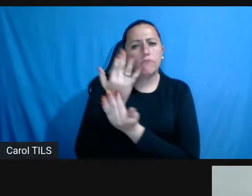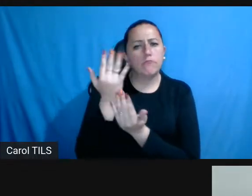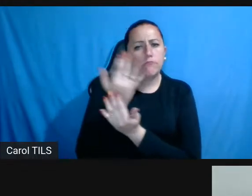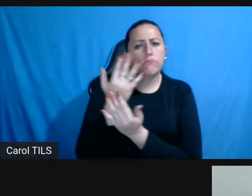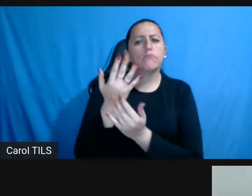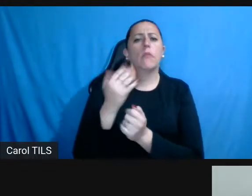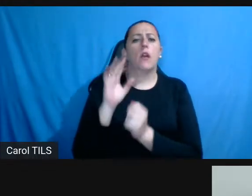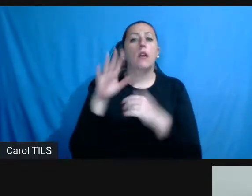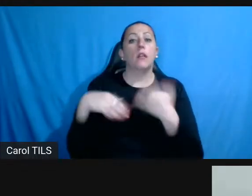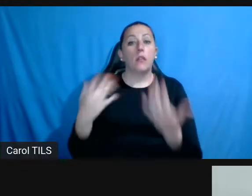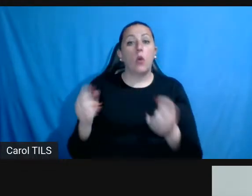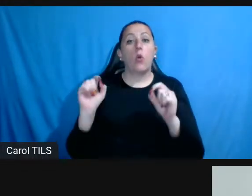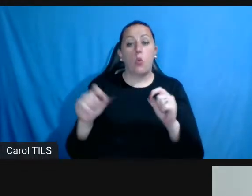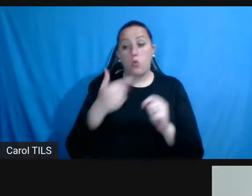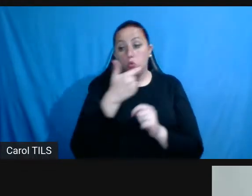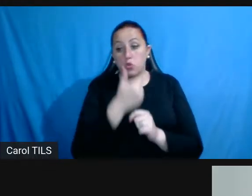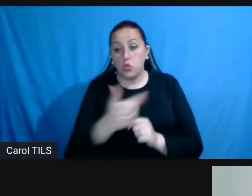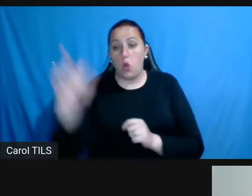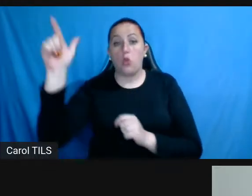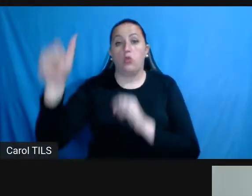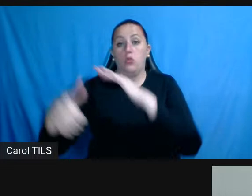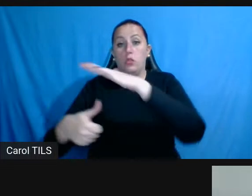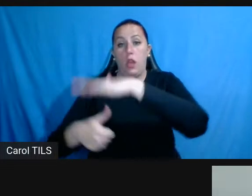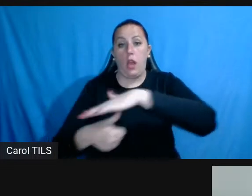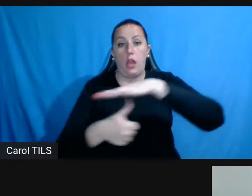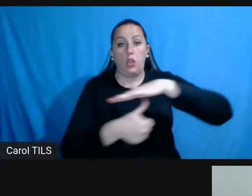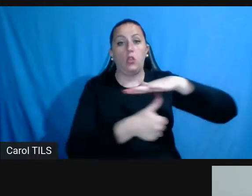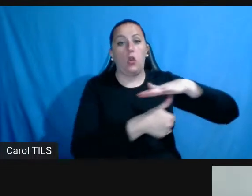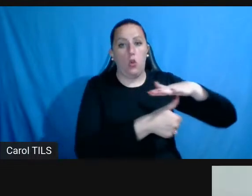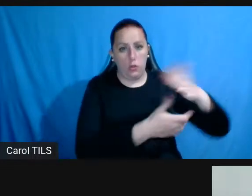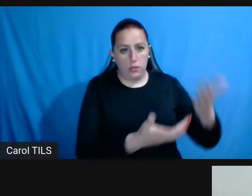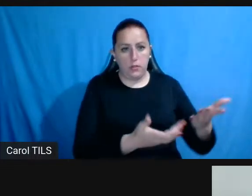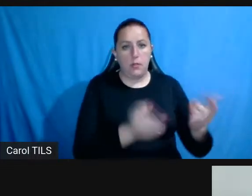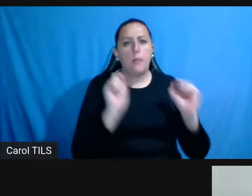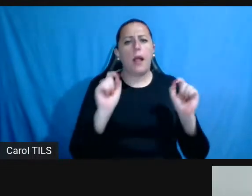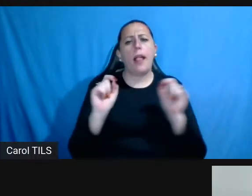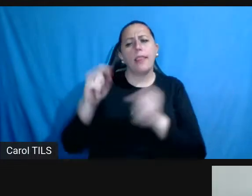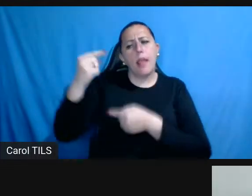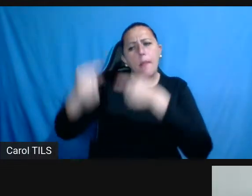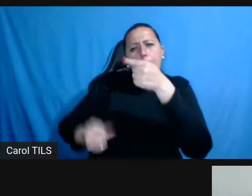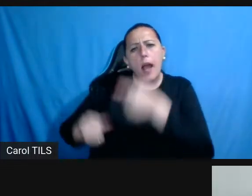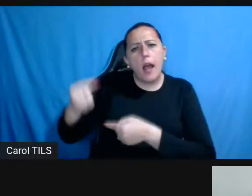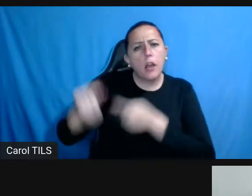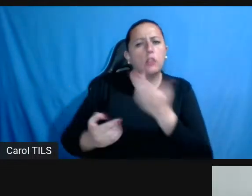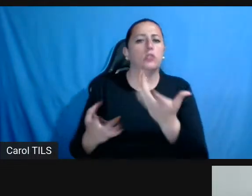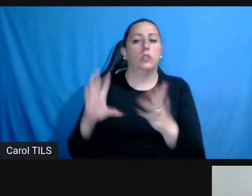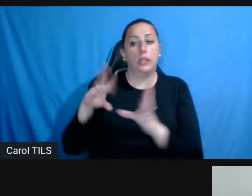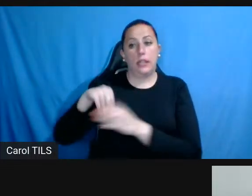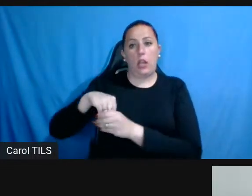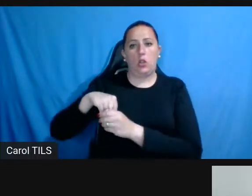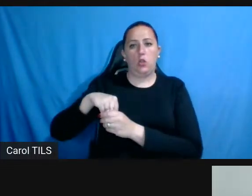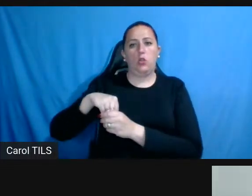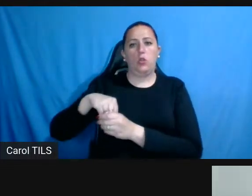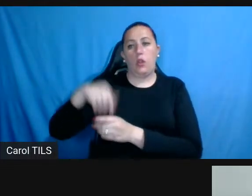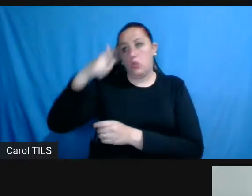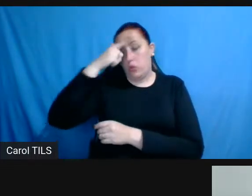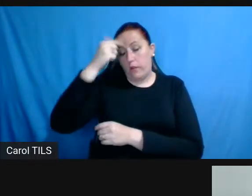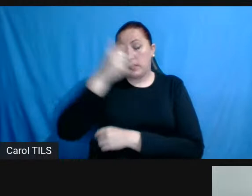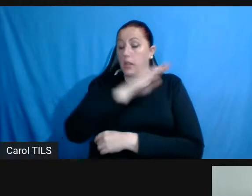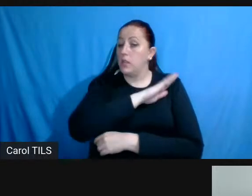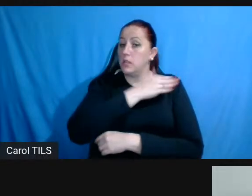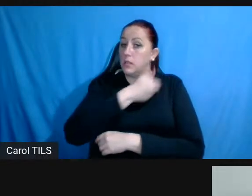os reitores dos outros IFES, para essas questões, assim, principalmente entre as universidades públicas. Com